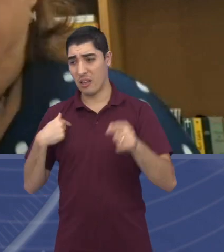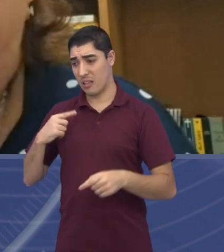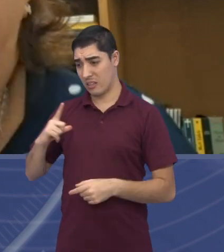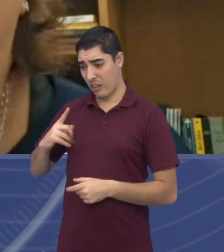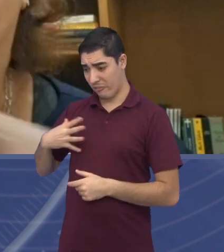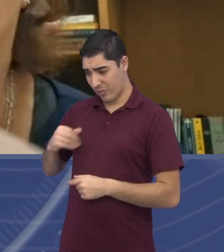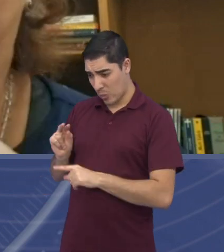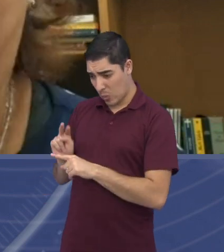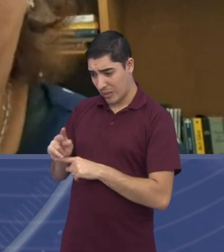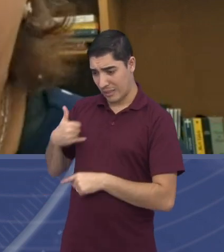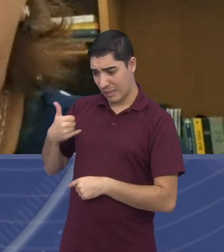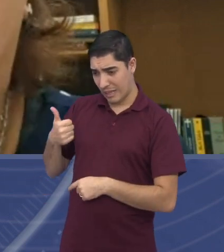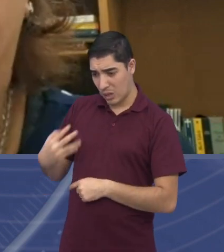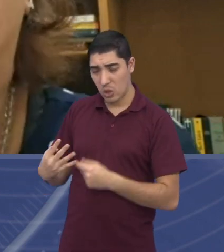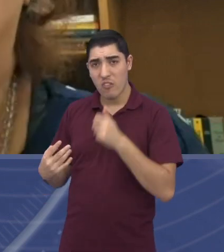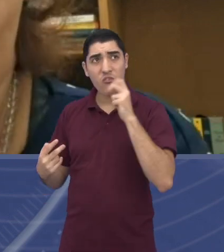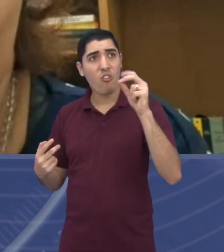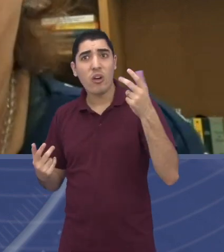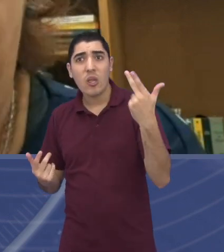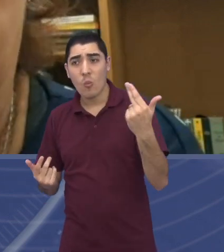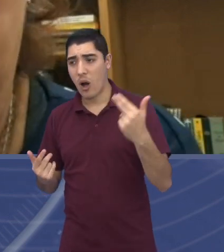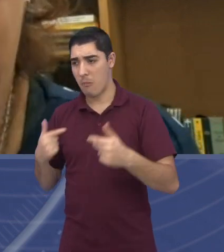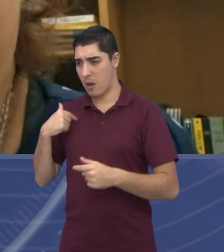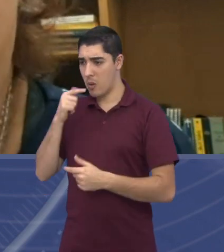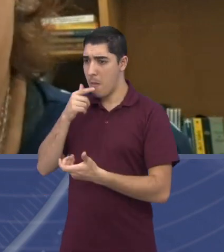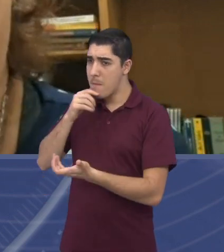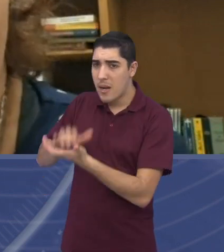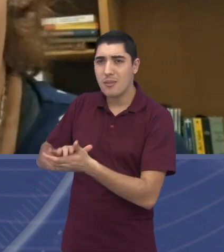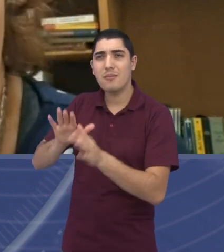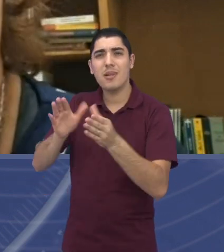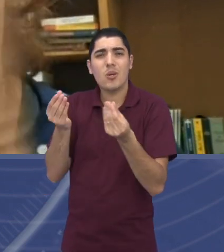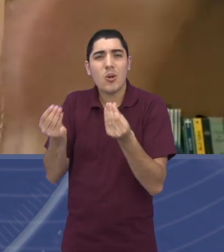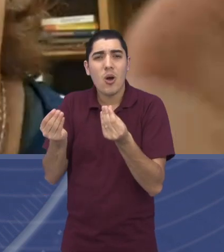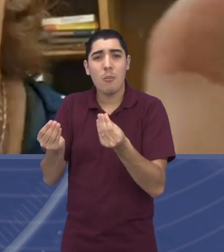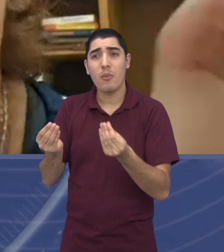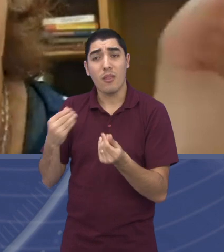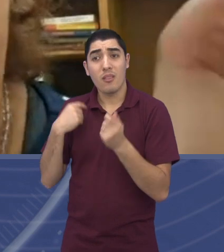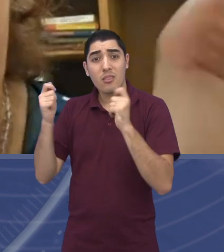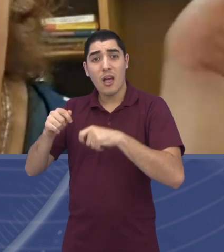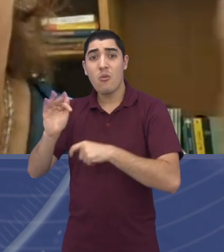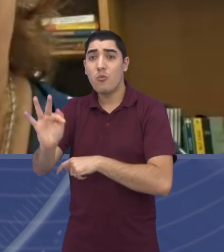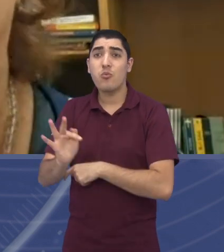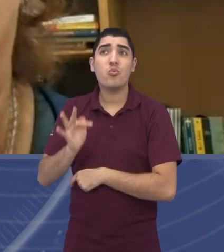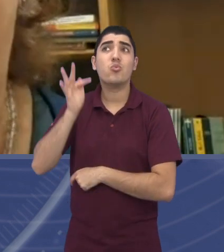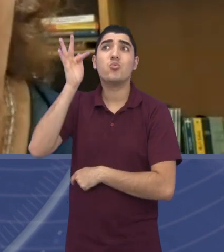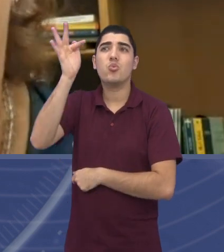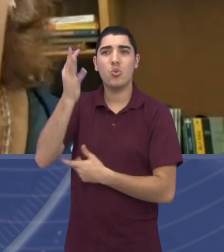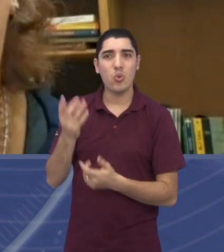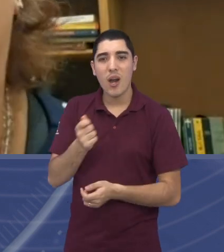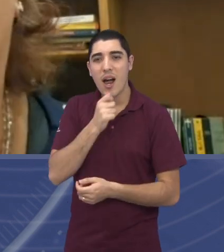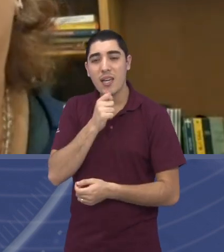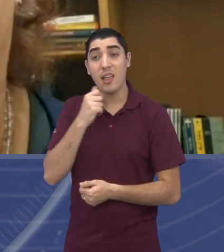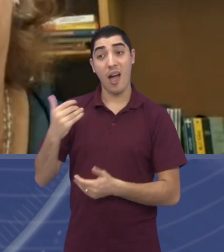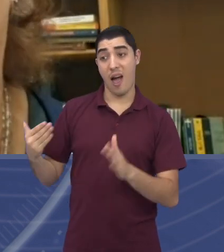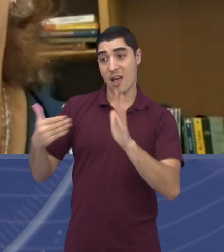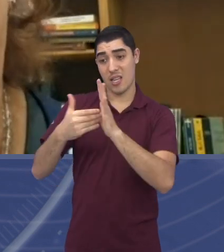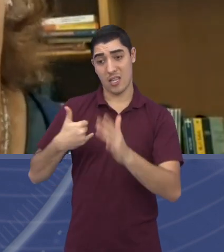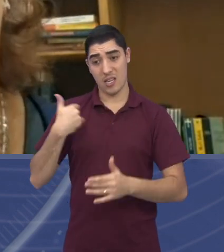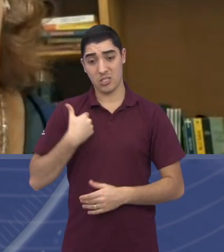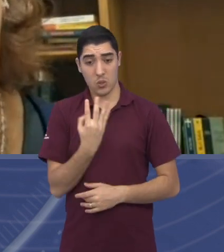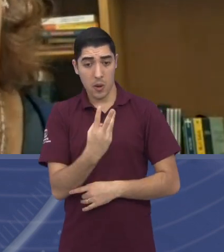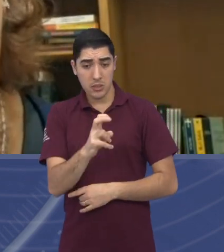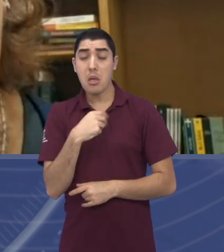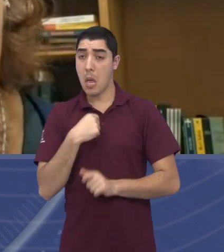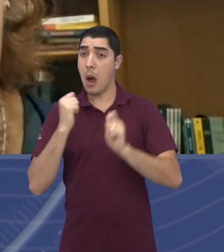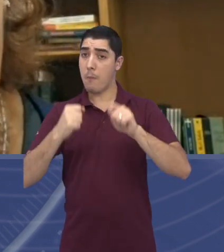por quê? Se eu posso aprender, se eu posso ter um mundo à minha frente, né? Se até os 45 eu posso entrar na